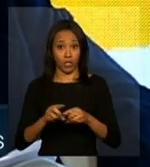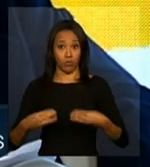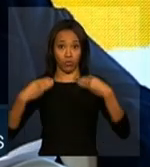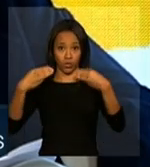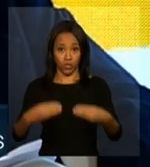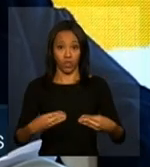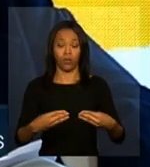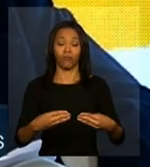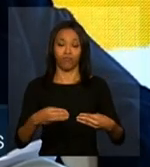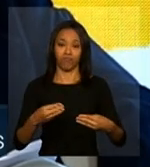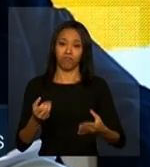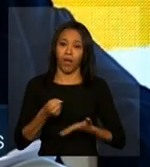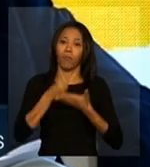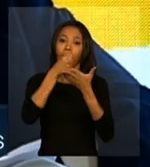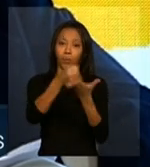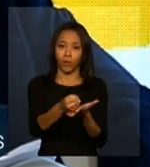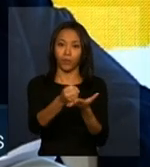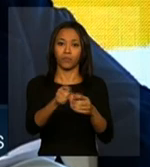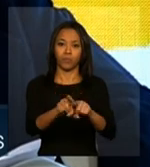isso. Nós